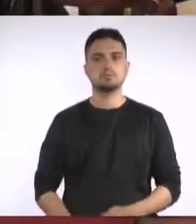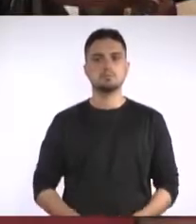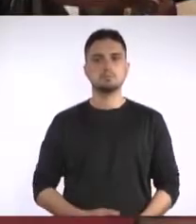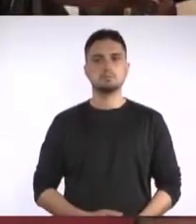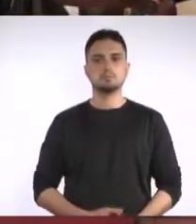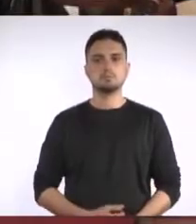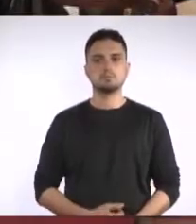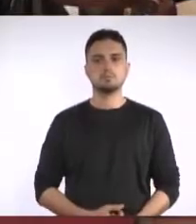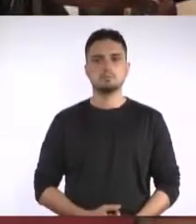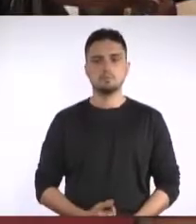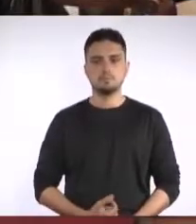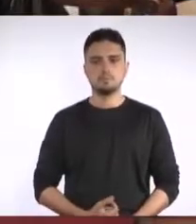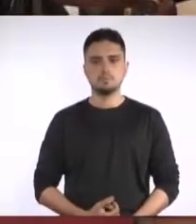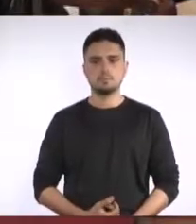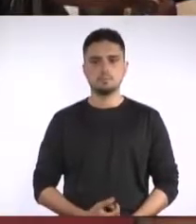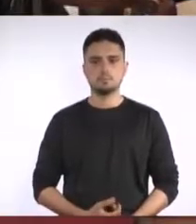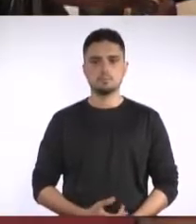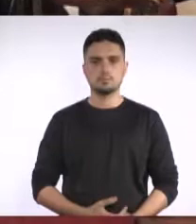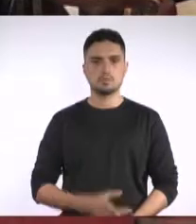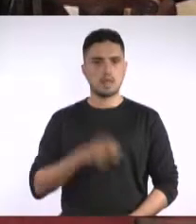senhores e senhoras deputadas,